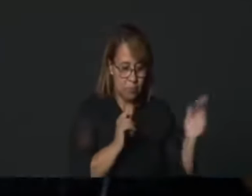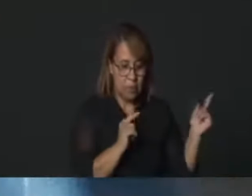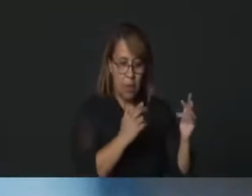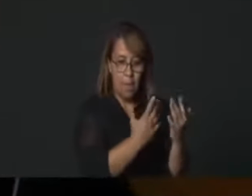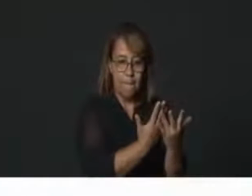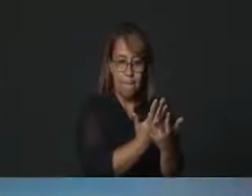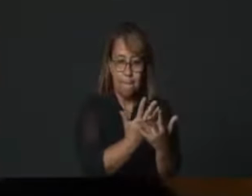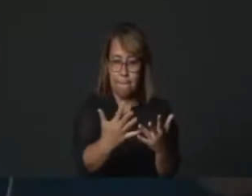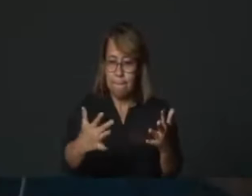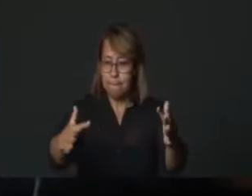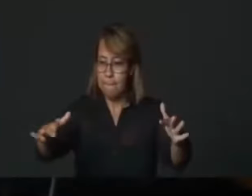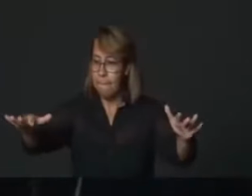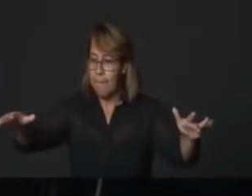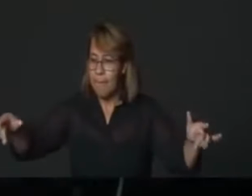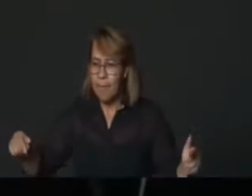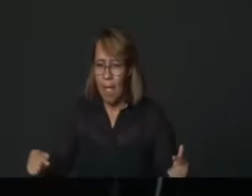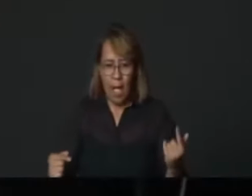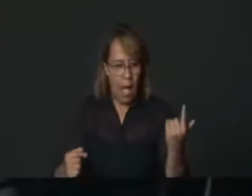e